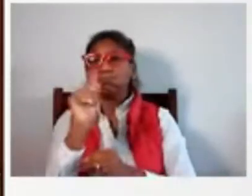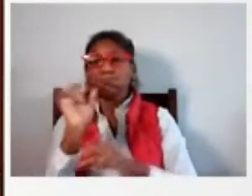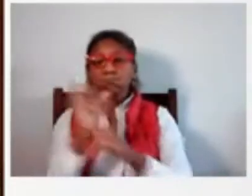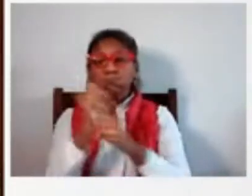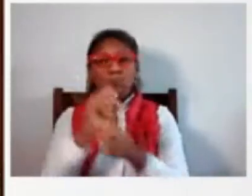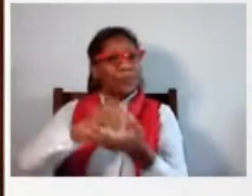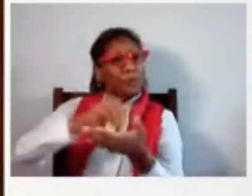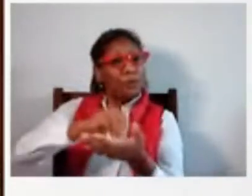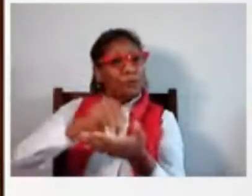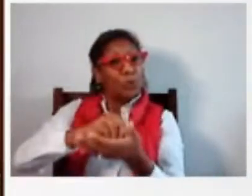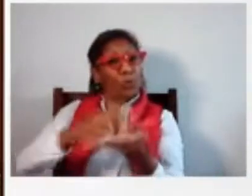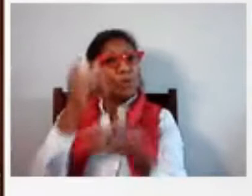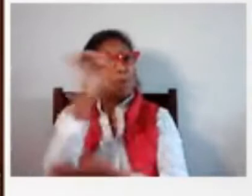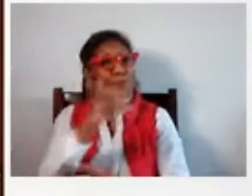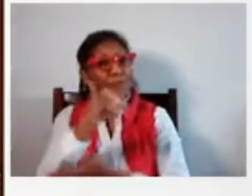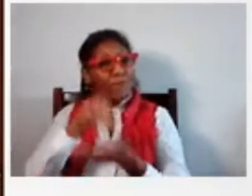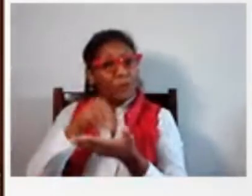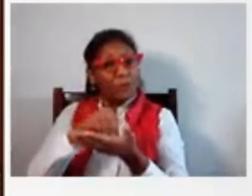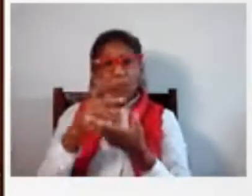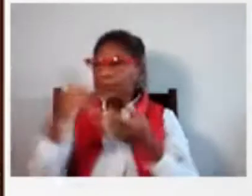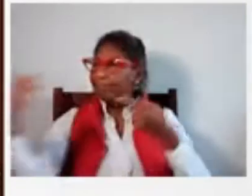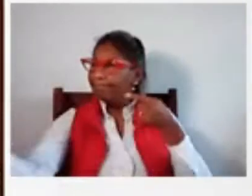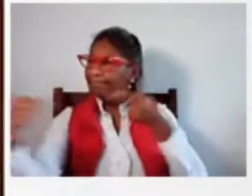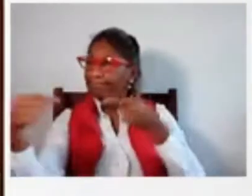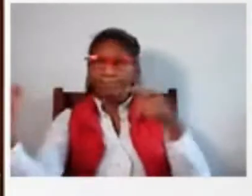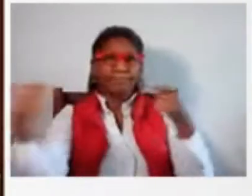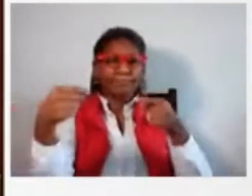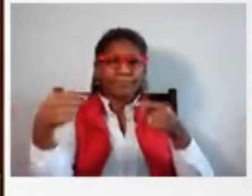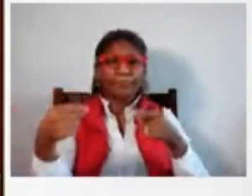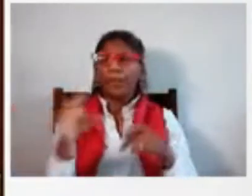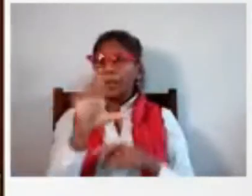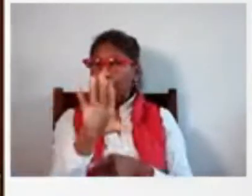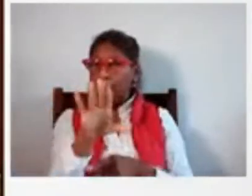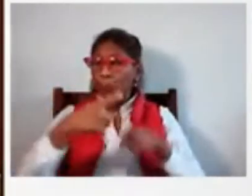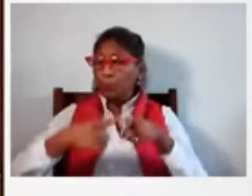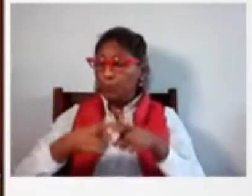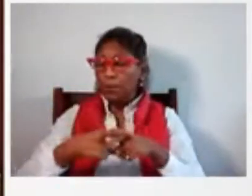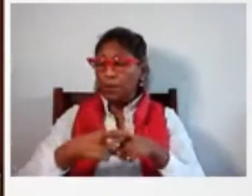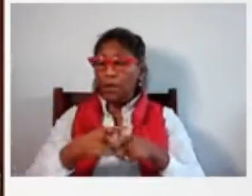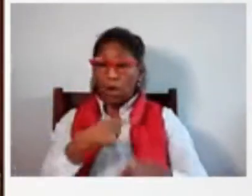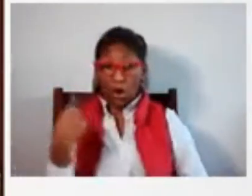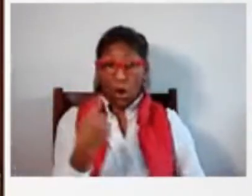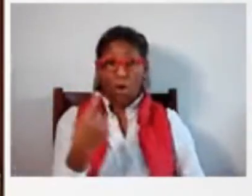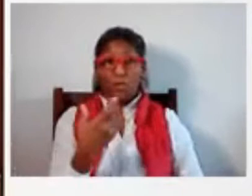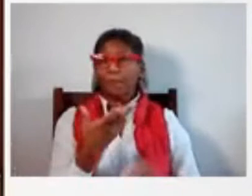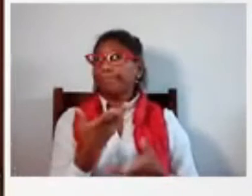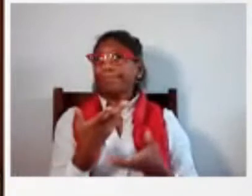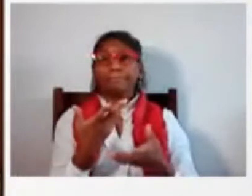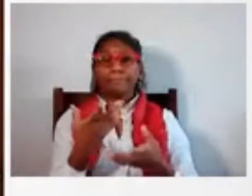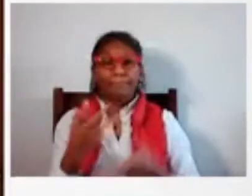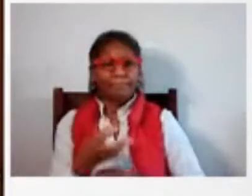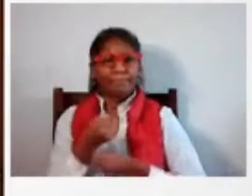informação que era importante, porque não faz nenhum sentido nós nos apegarmos a um formalismo absurdo aqui,